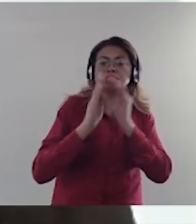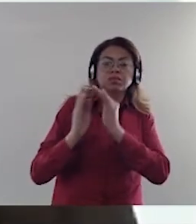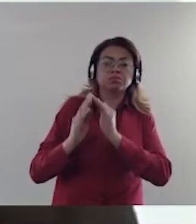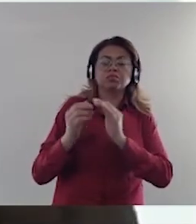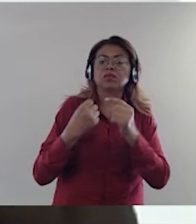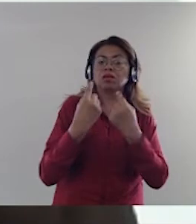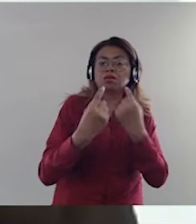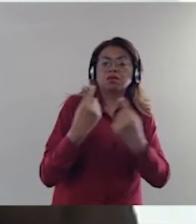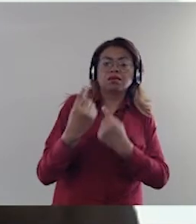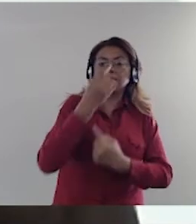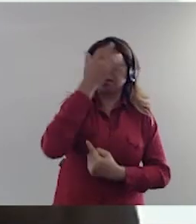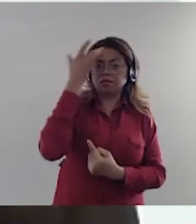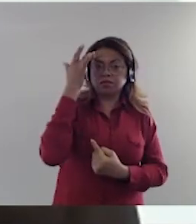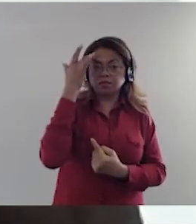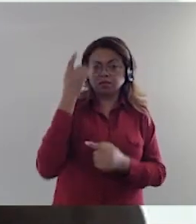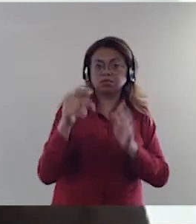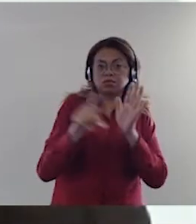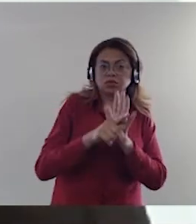titular